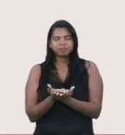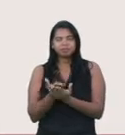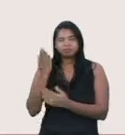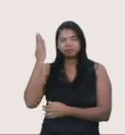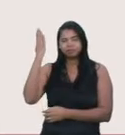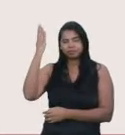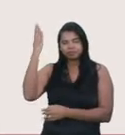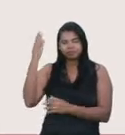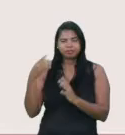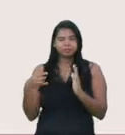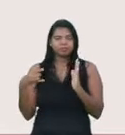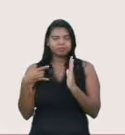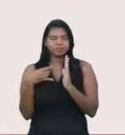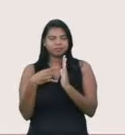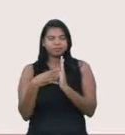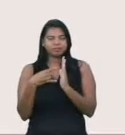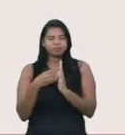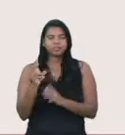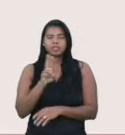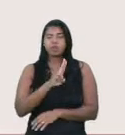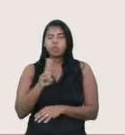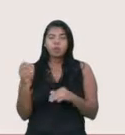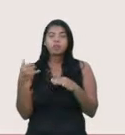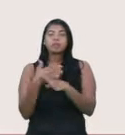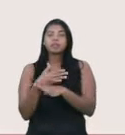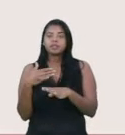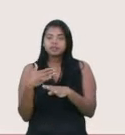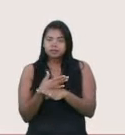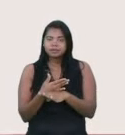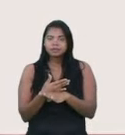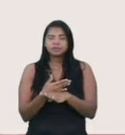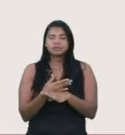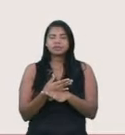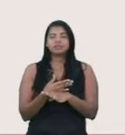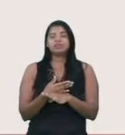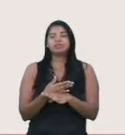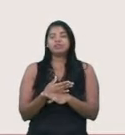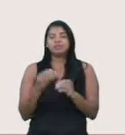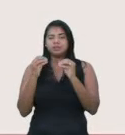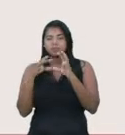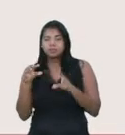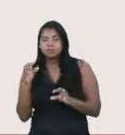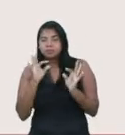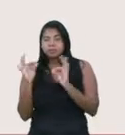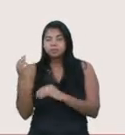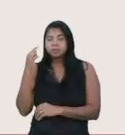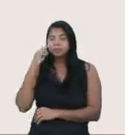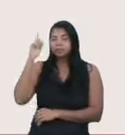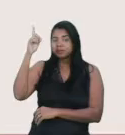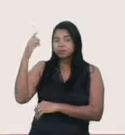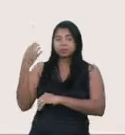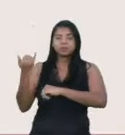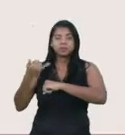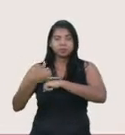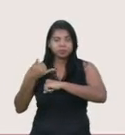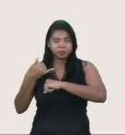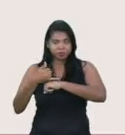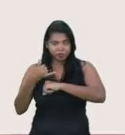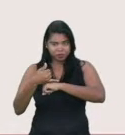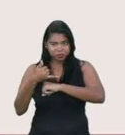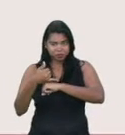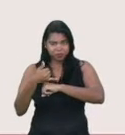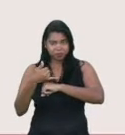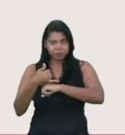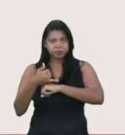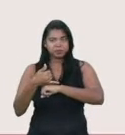ímãs em virtude do nome da cidade onde foram descobertos. Observa-se que esse pedaço de ferro colocado nas proximidades de um